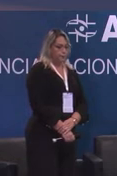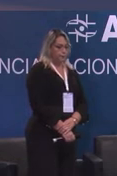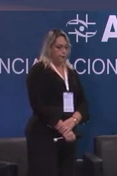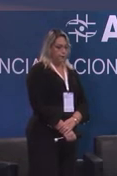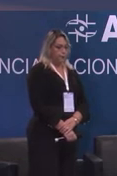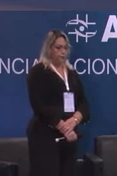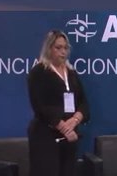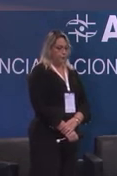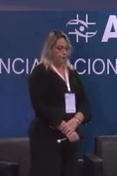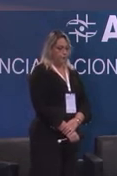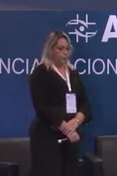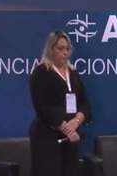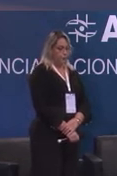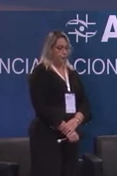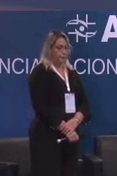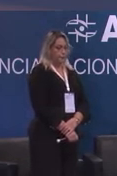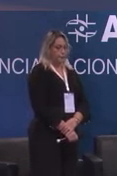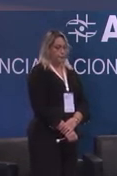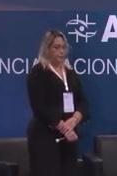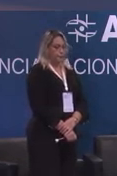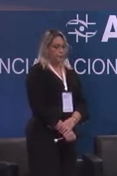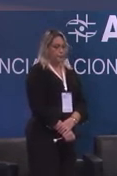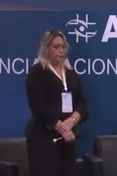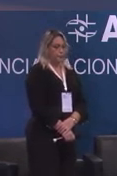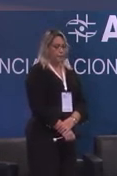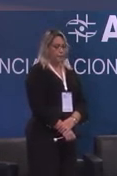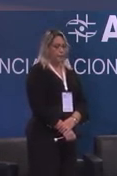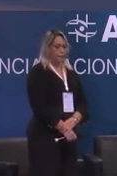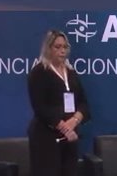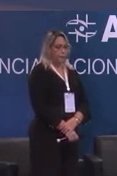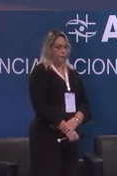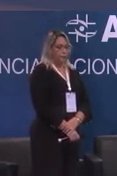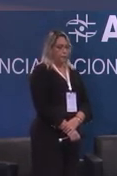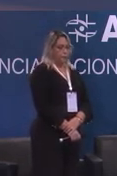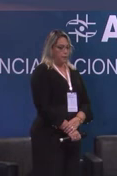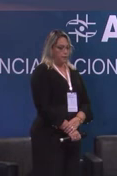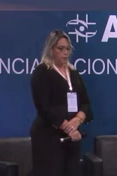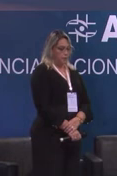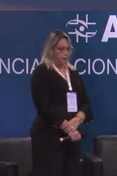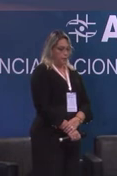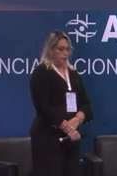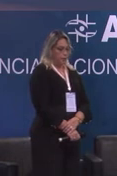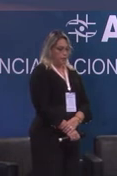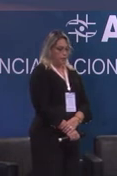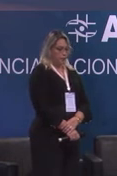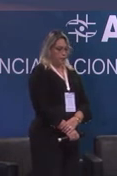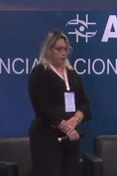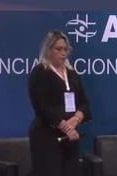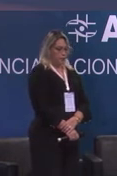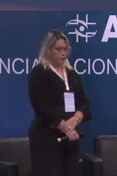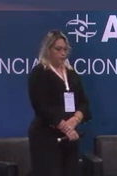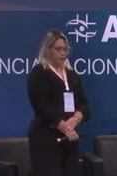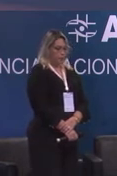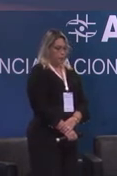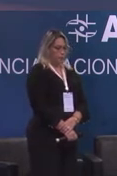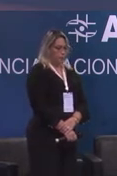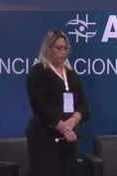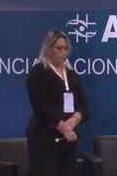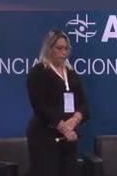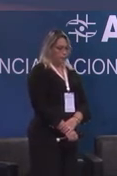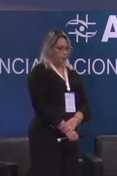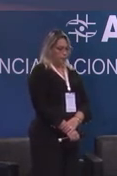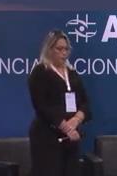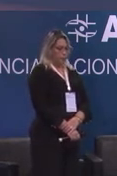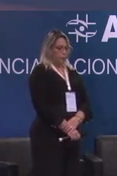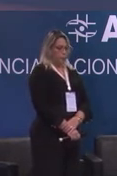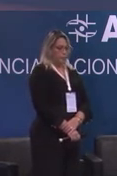trabalhar. Se eu vou simplificar, que a ideia é do simplificar, eu prefiro modernizar. Eu simplifico o processo, modernizo a atuação